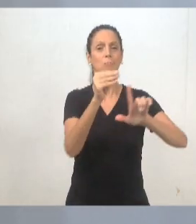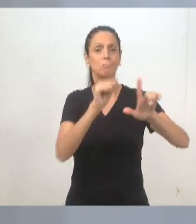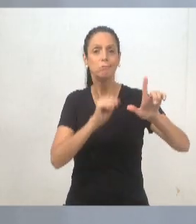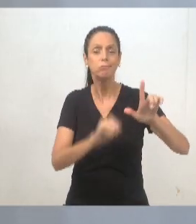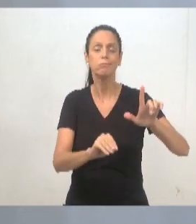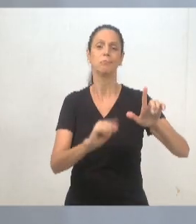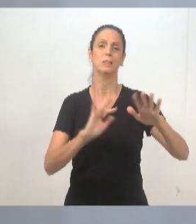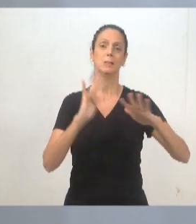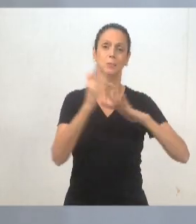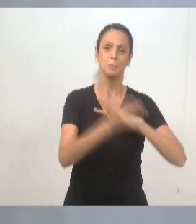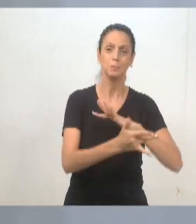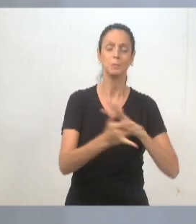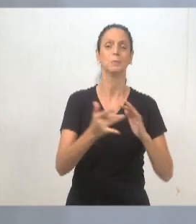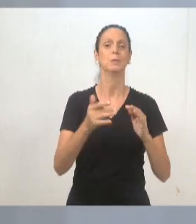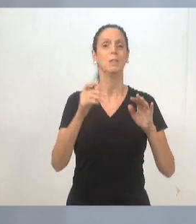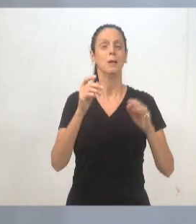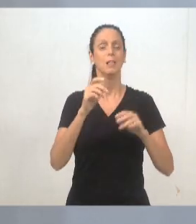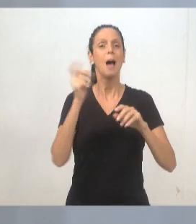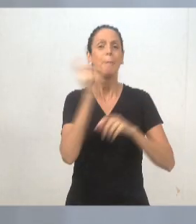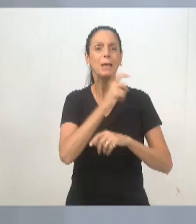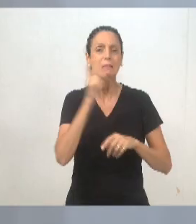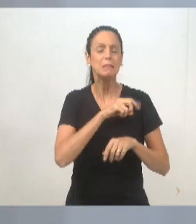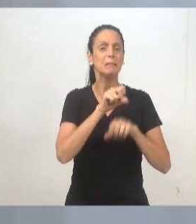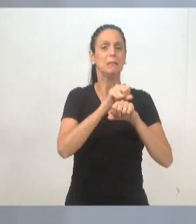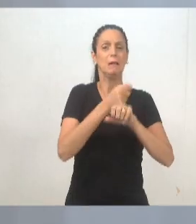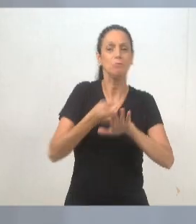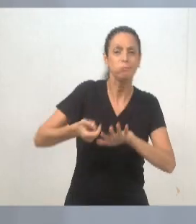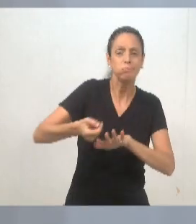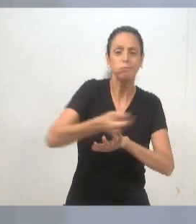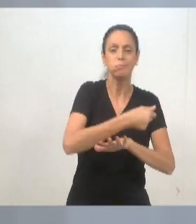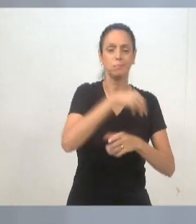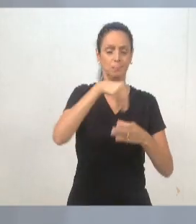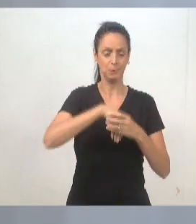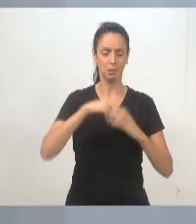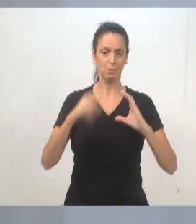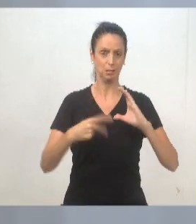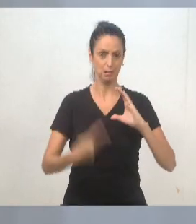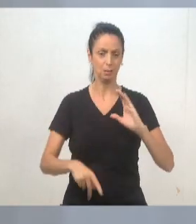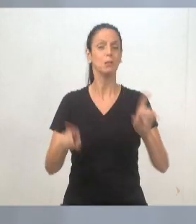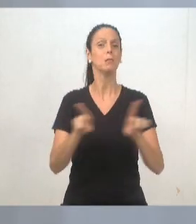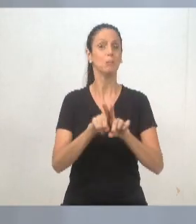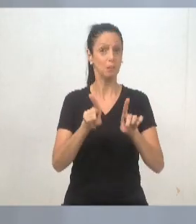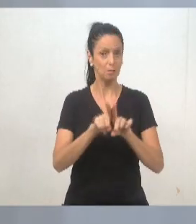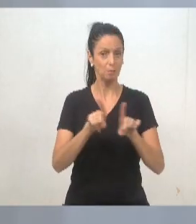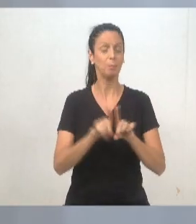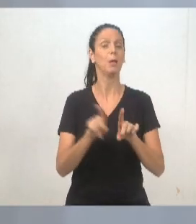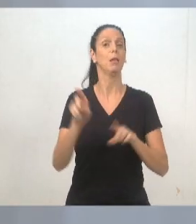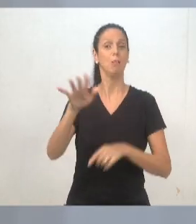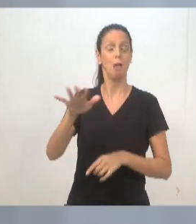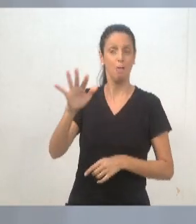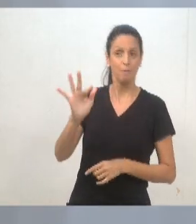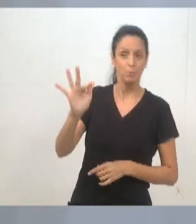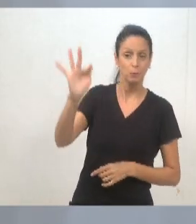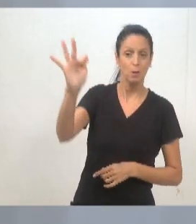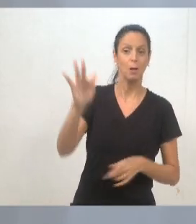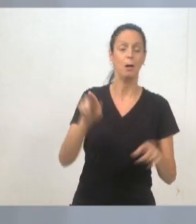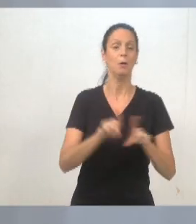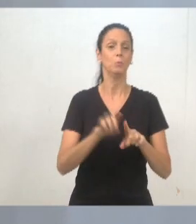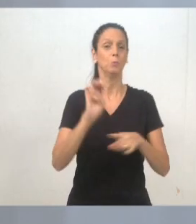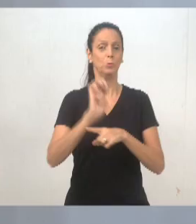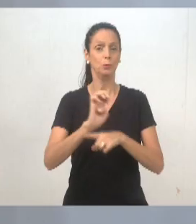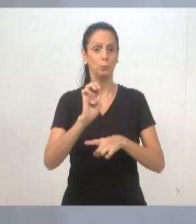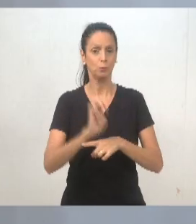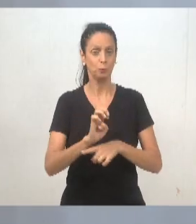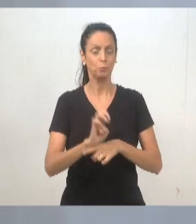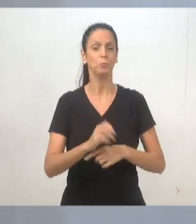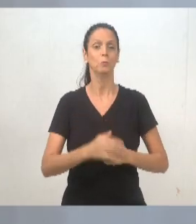corroboram inclusive com as mentiras aqui, tanto nessa casa, mas também no âmbito federal, no âmbito estadual e,